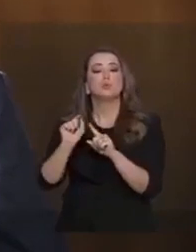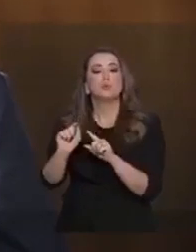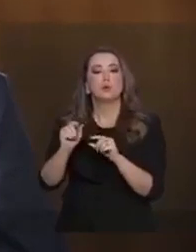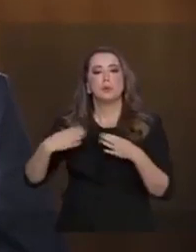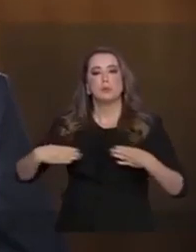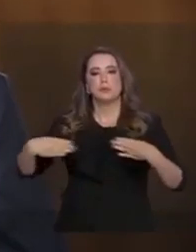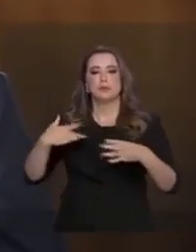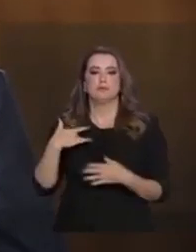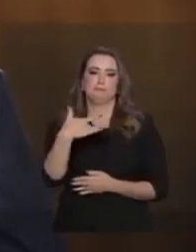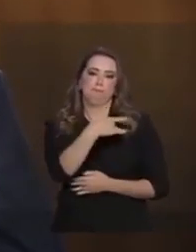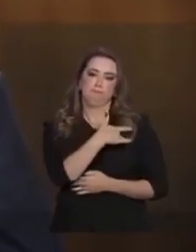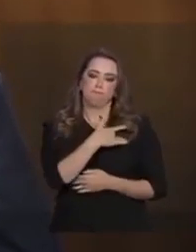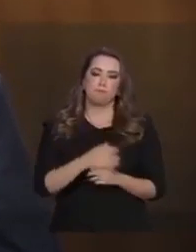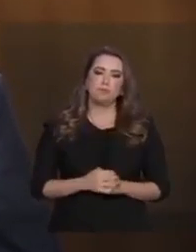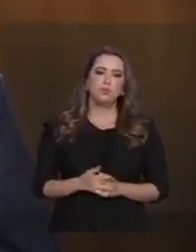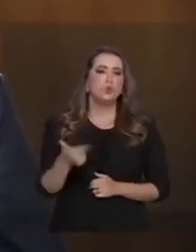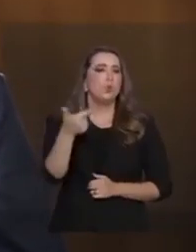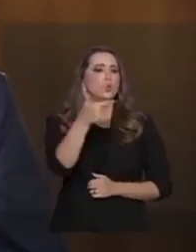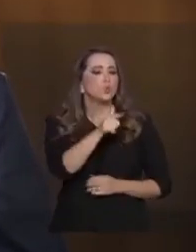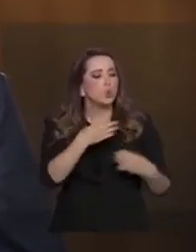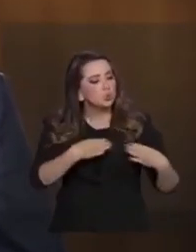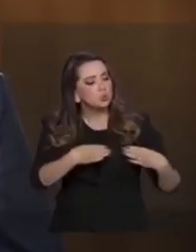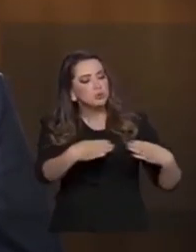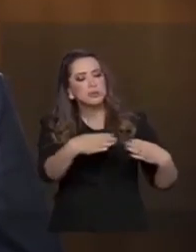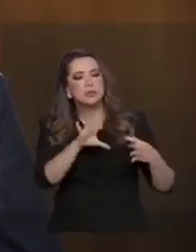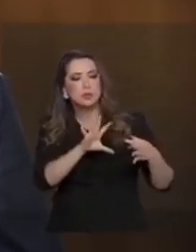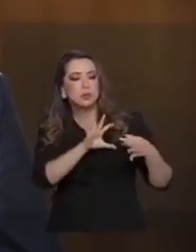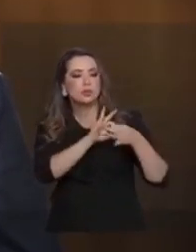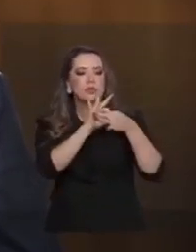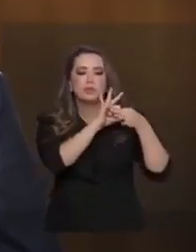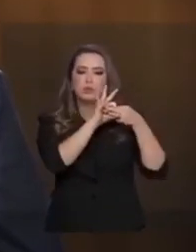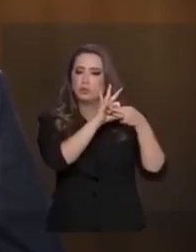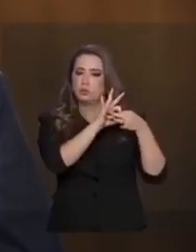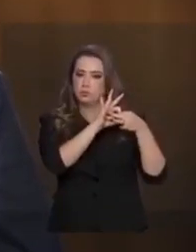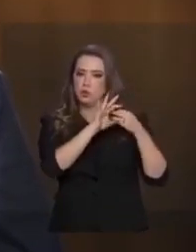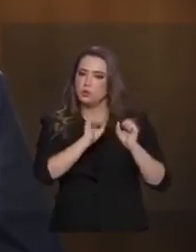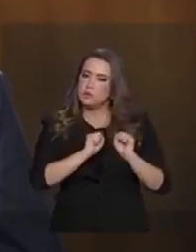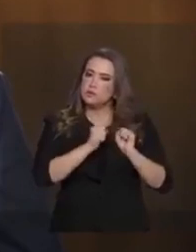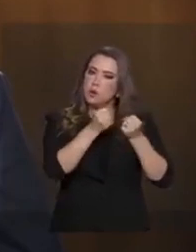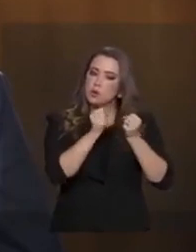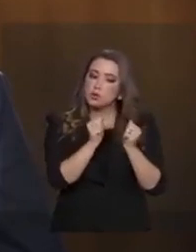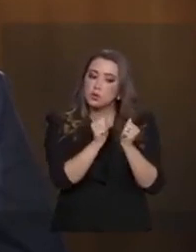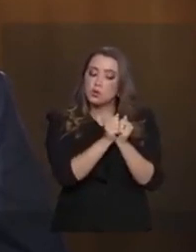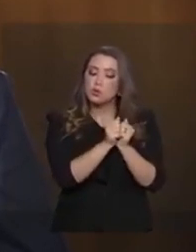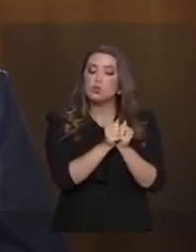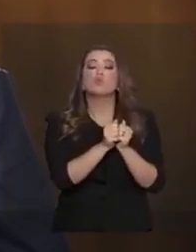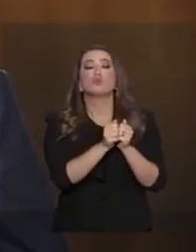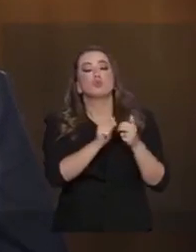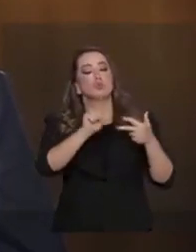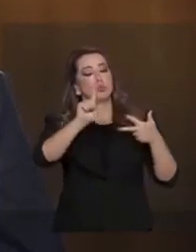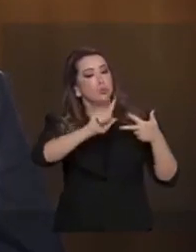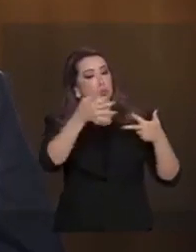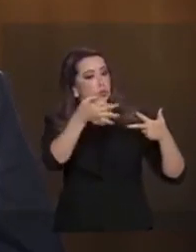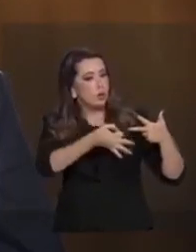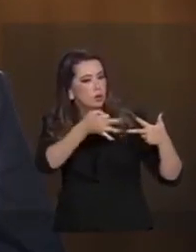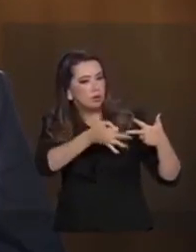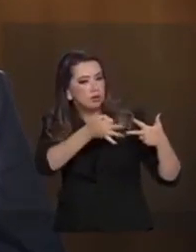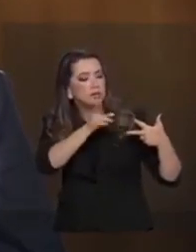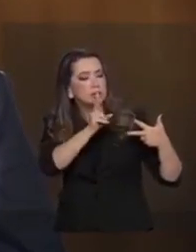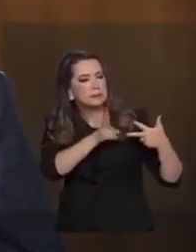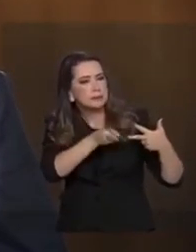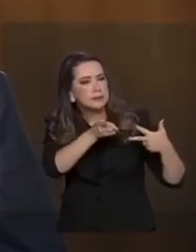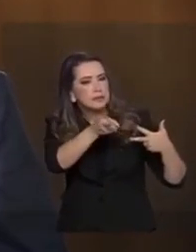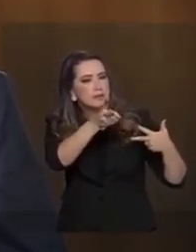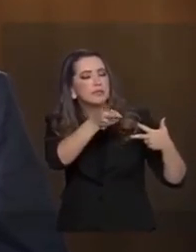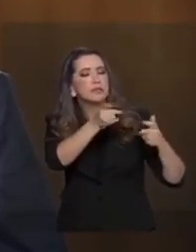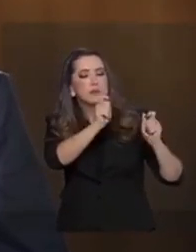da Saúde. Os demais ministérios uniram esforços e, juntos aos demais poderes, seguirão garantindo